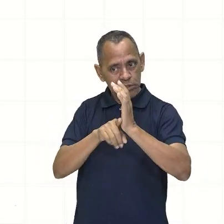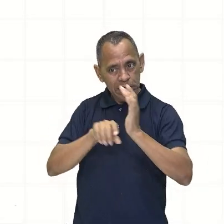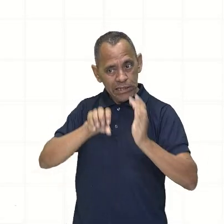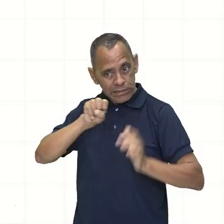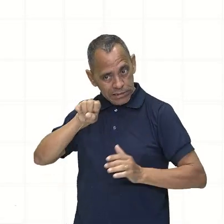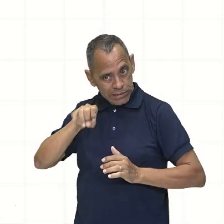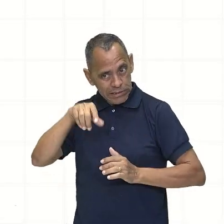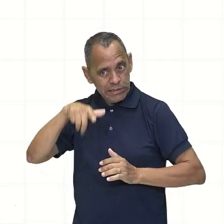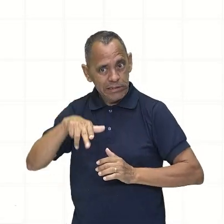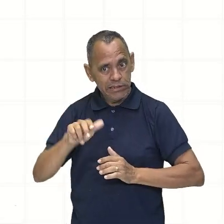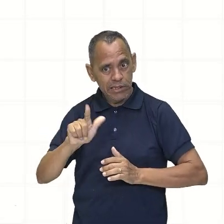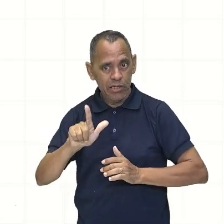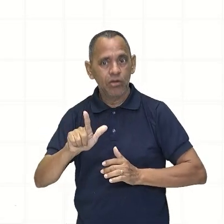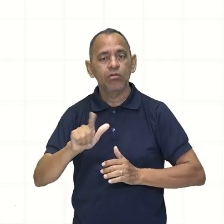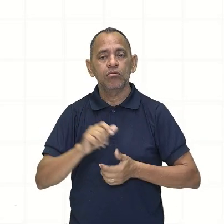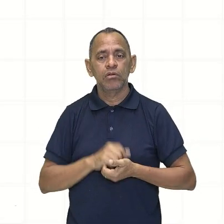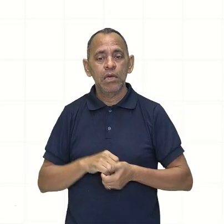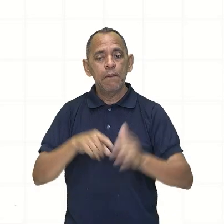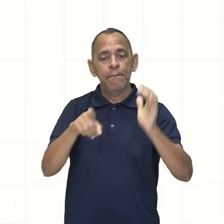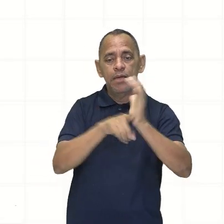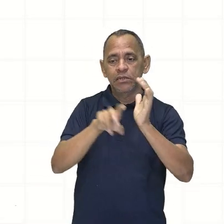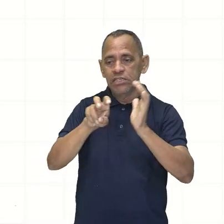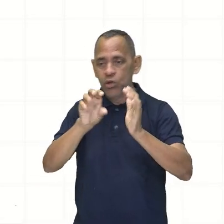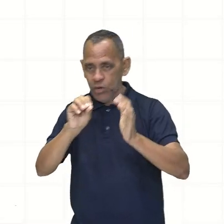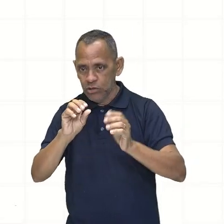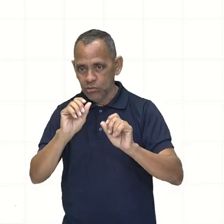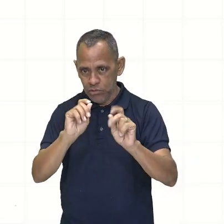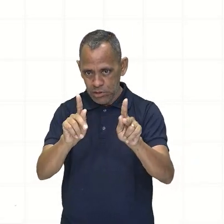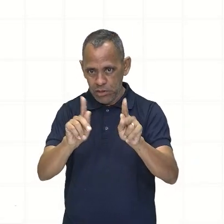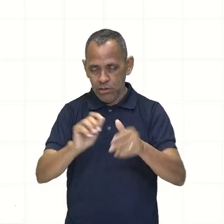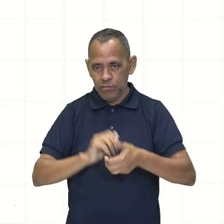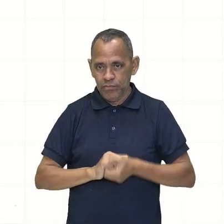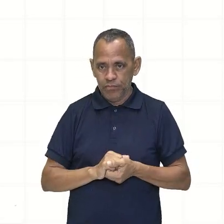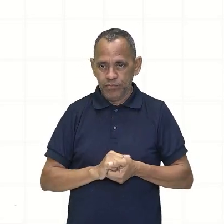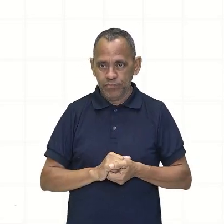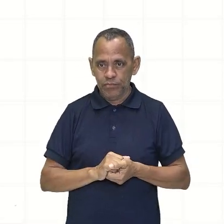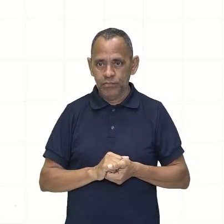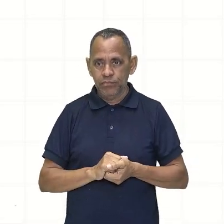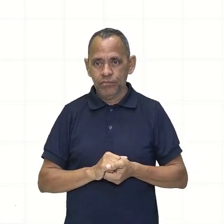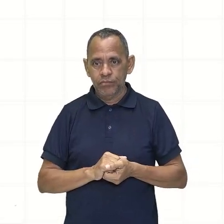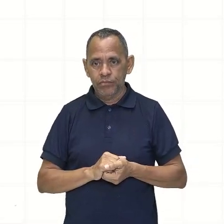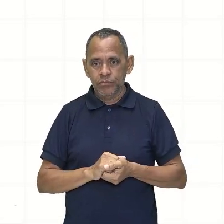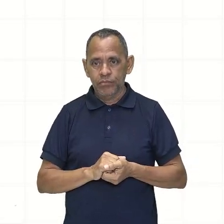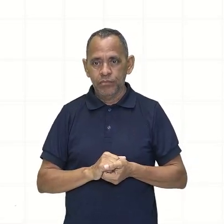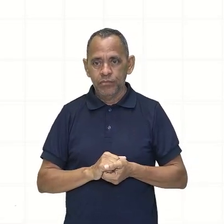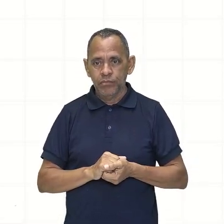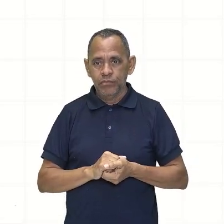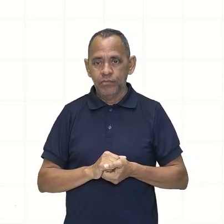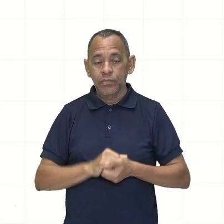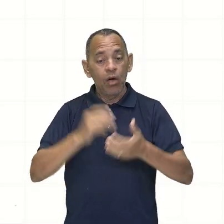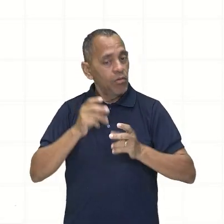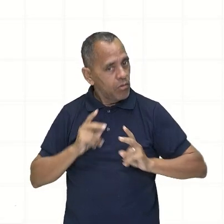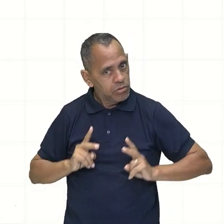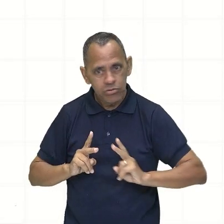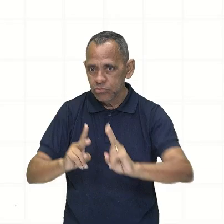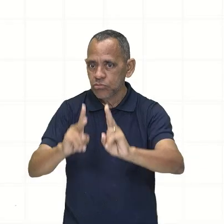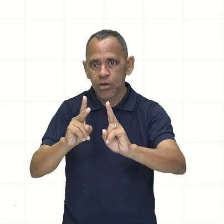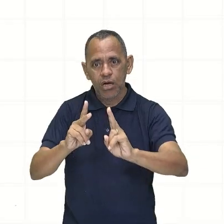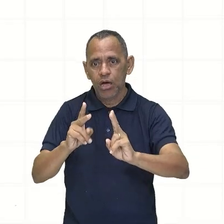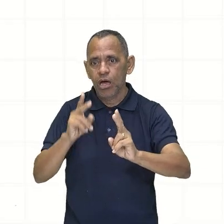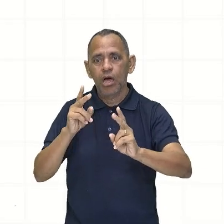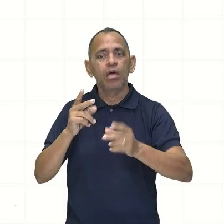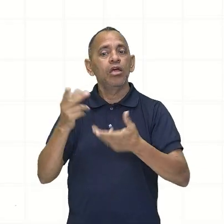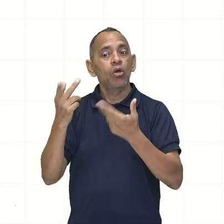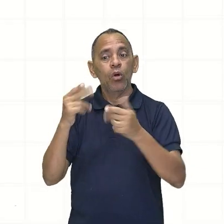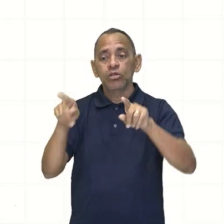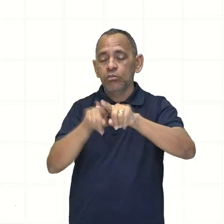menos lá no final, no resultado. Ok? Então, vai seguir a mesma lógica,